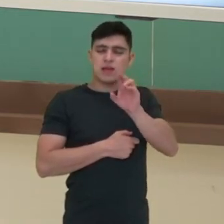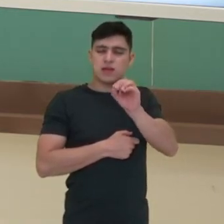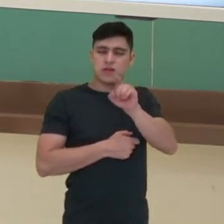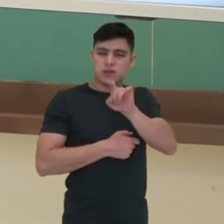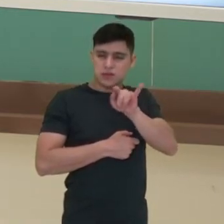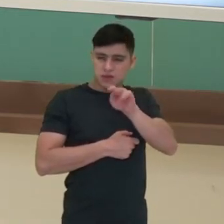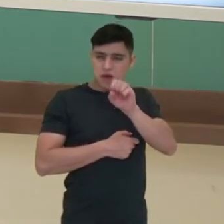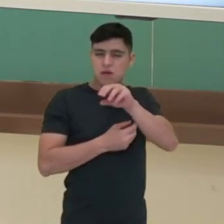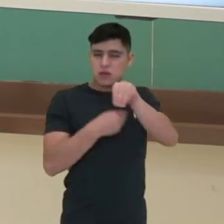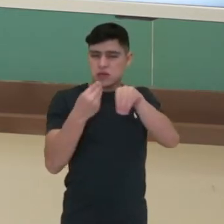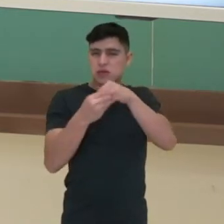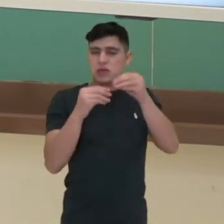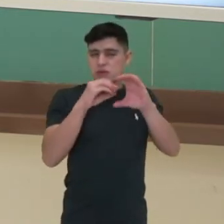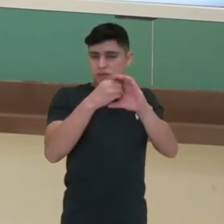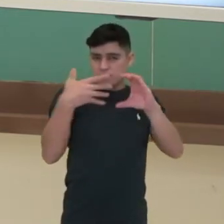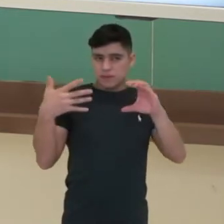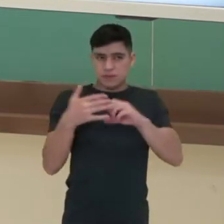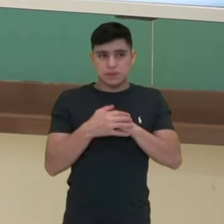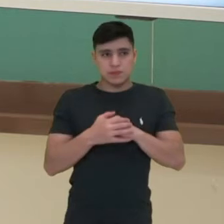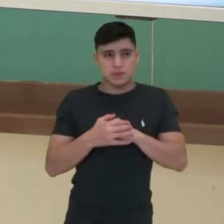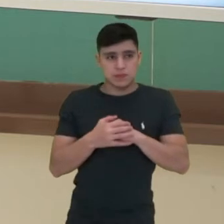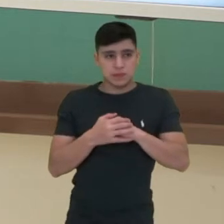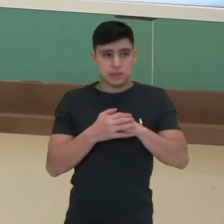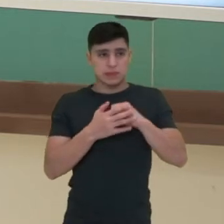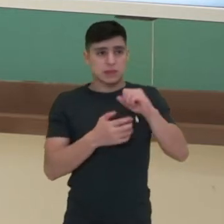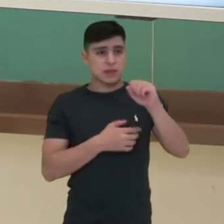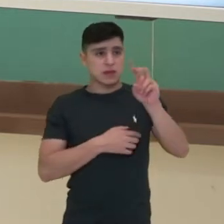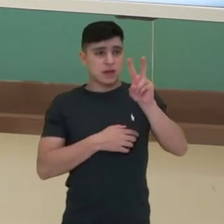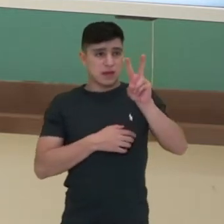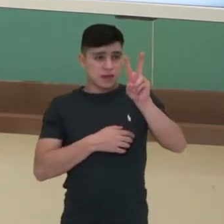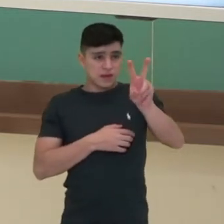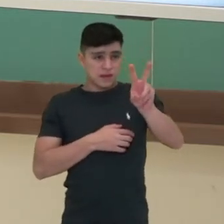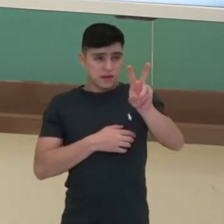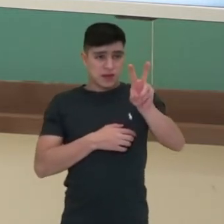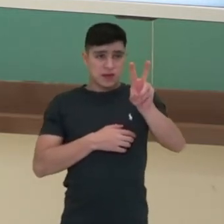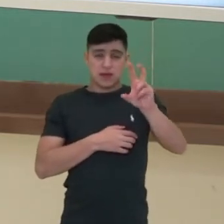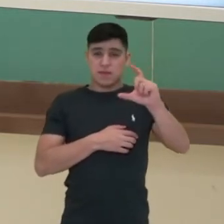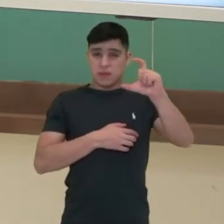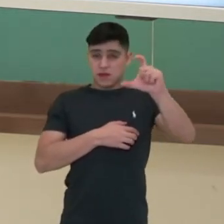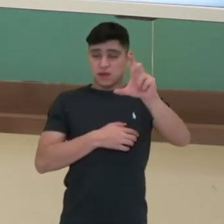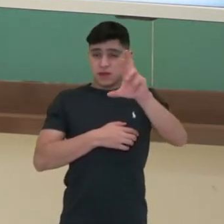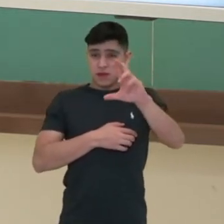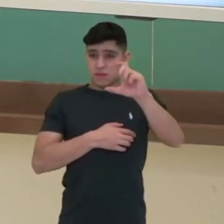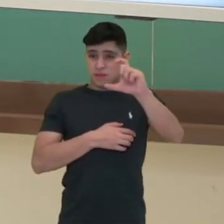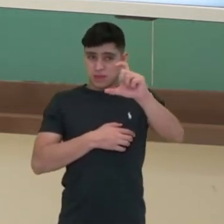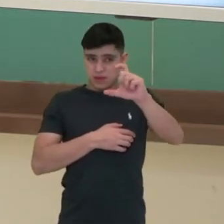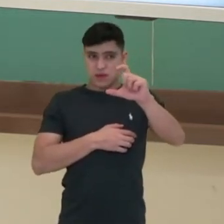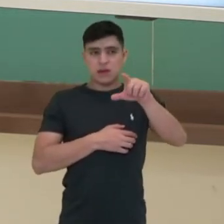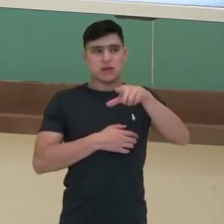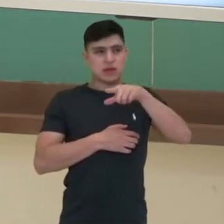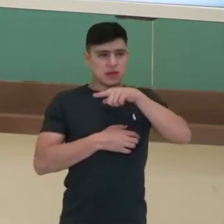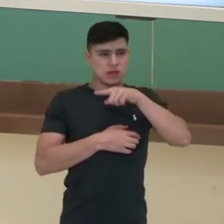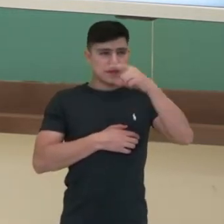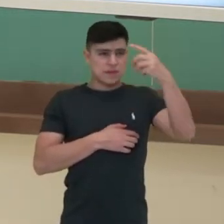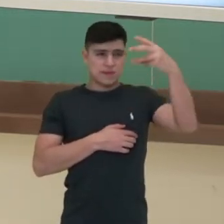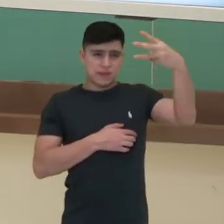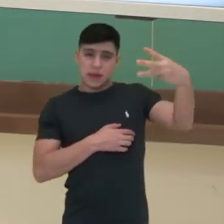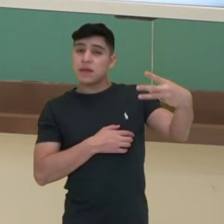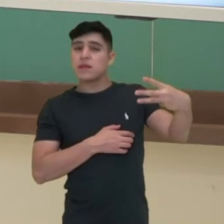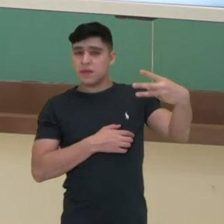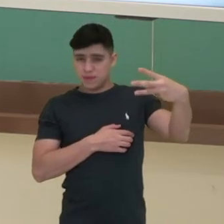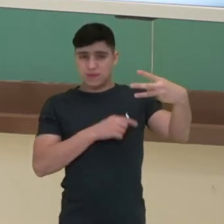amarelas e lisas, tem que ter pelo menos um V maiúsculo e um R maiúsculo. Então são 3 entre as 8 obtidas